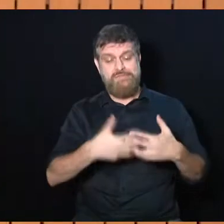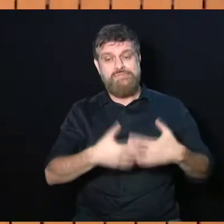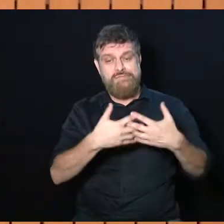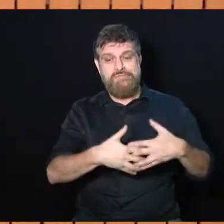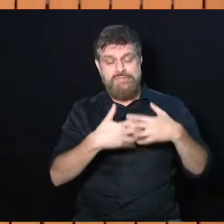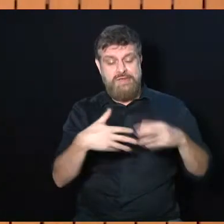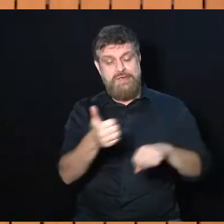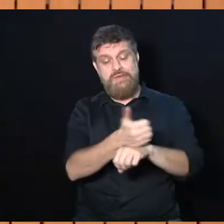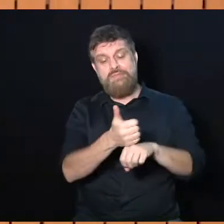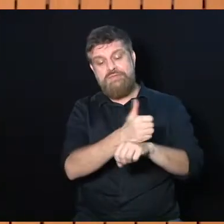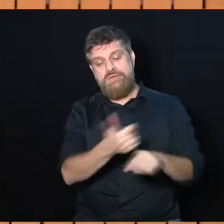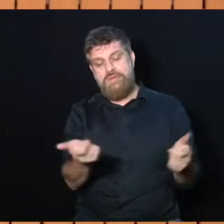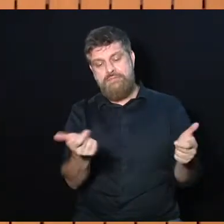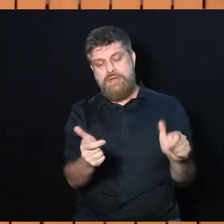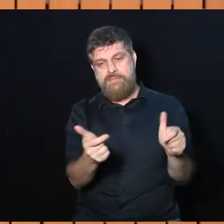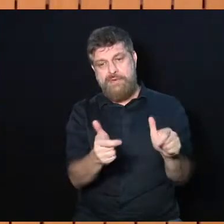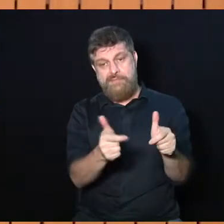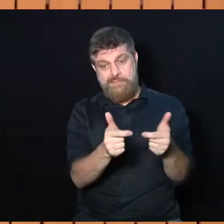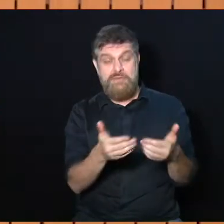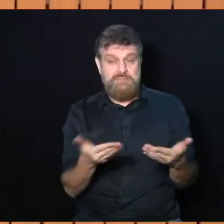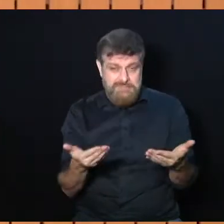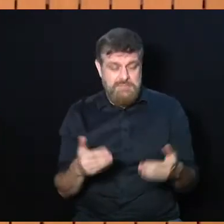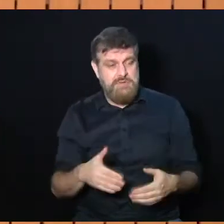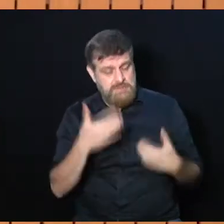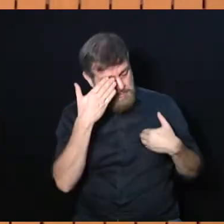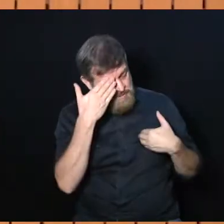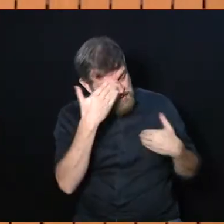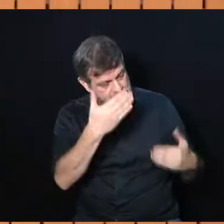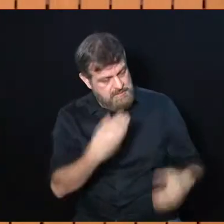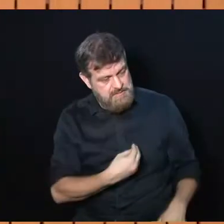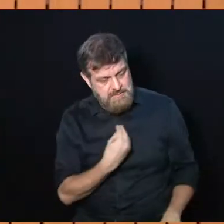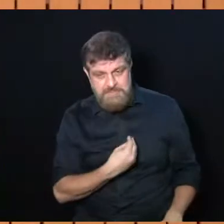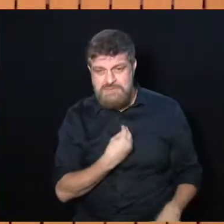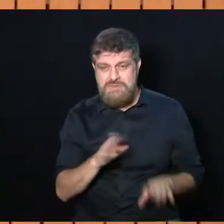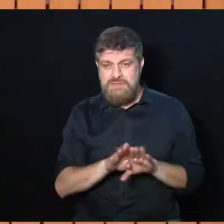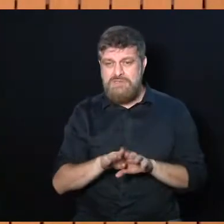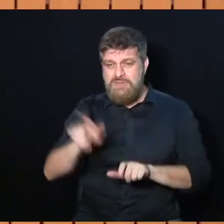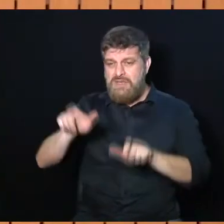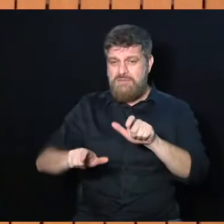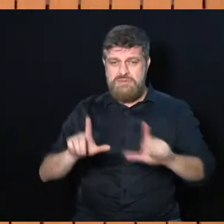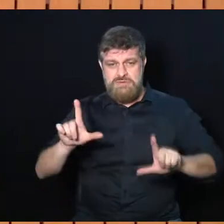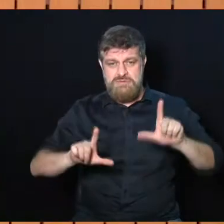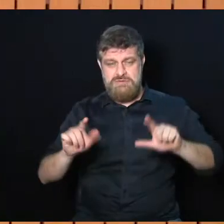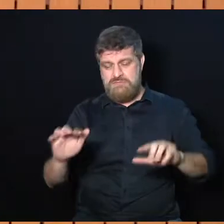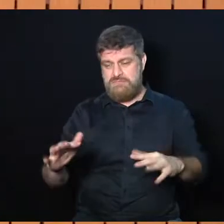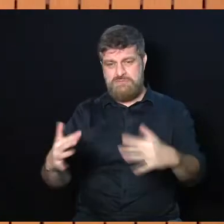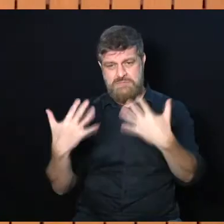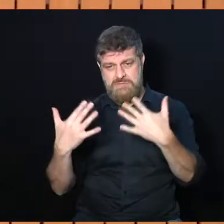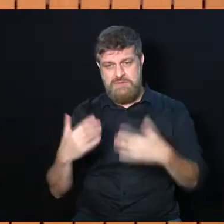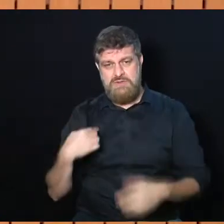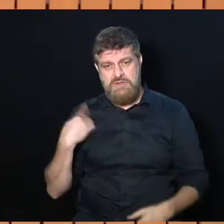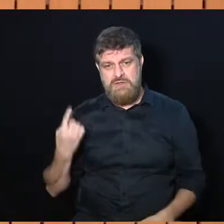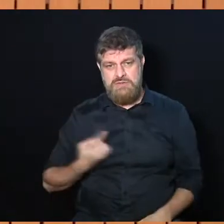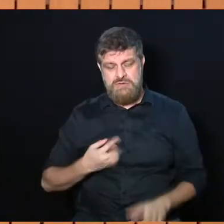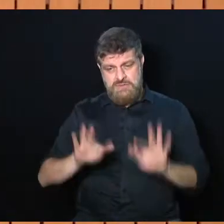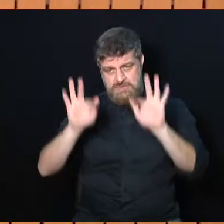né? Então, eu agradeço imensamente a presença, agradeço a todos que nos assistiram, e a gente vai,